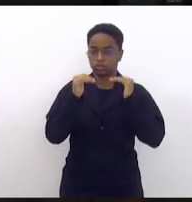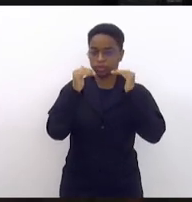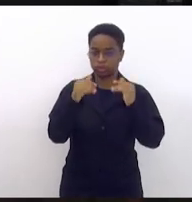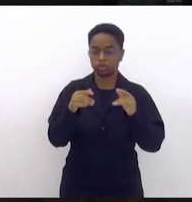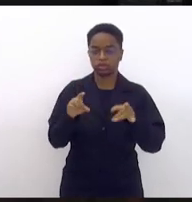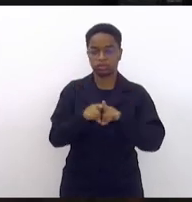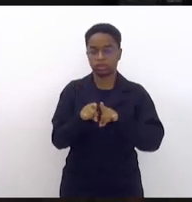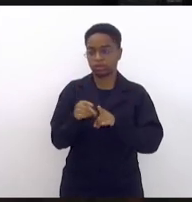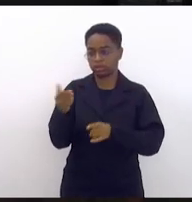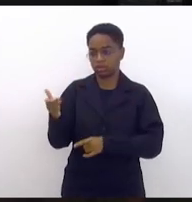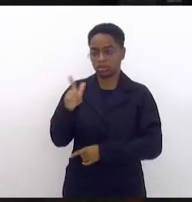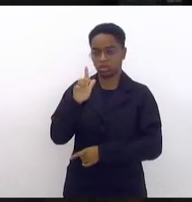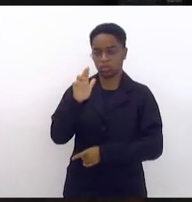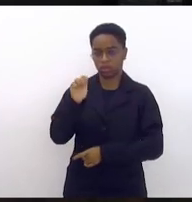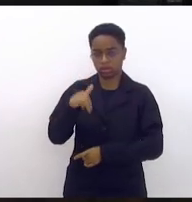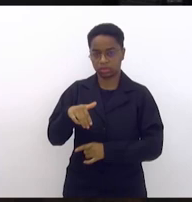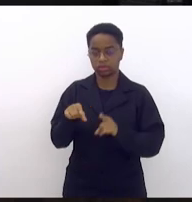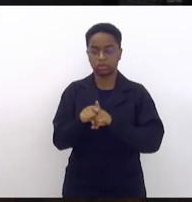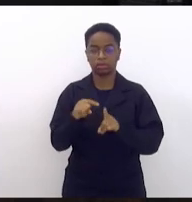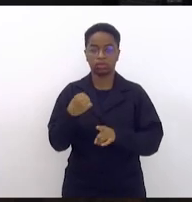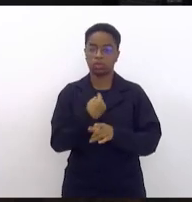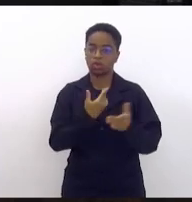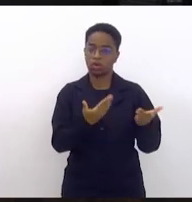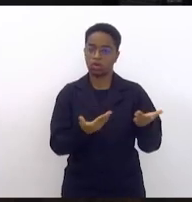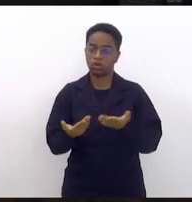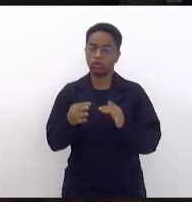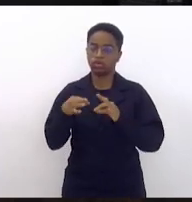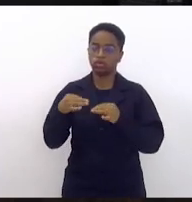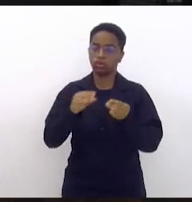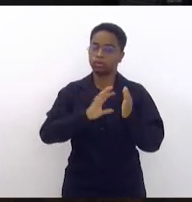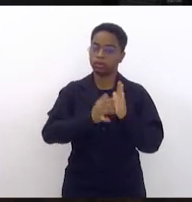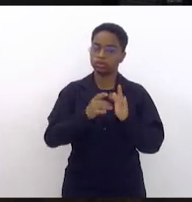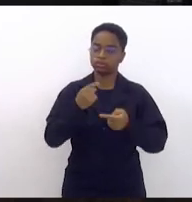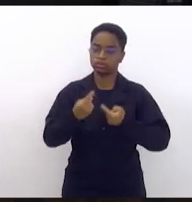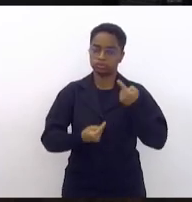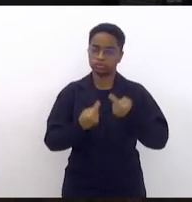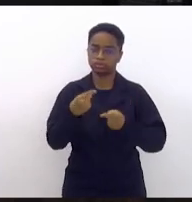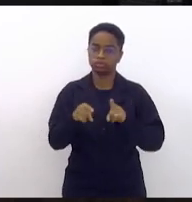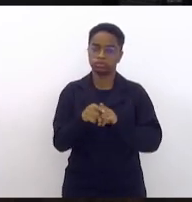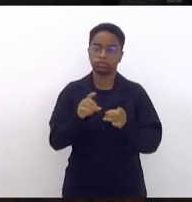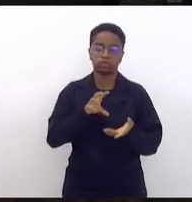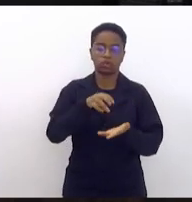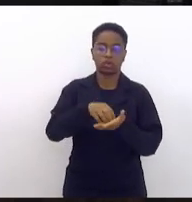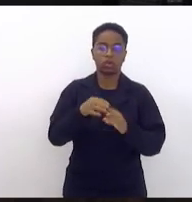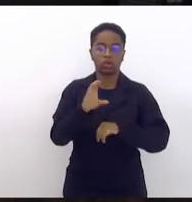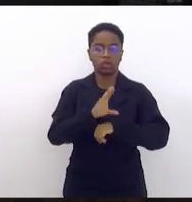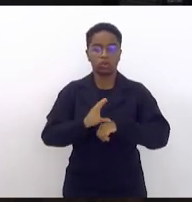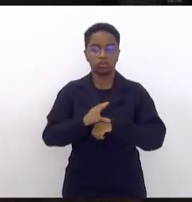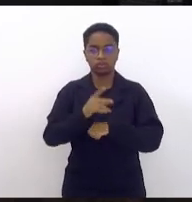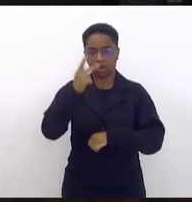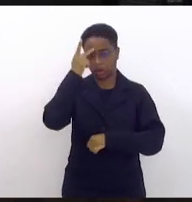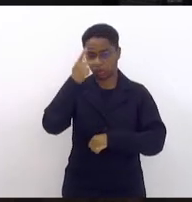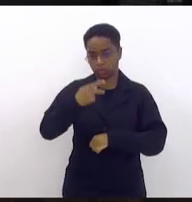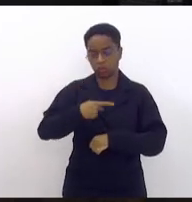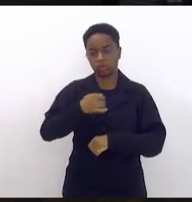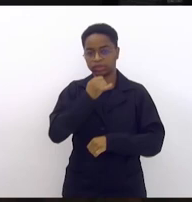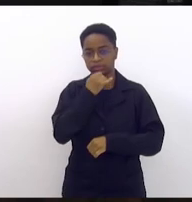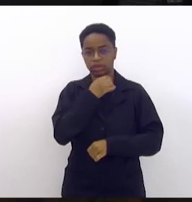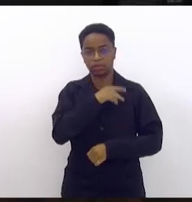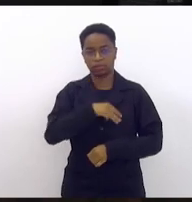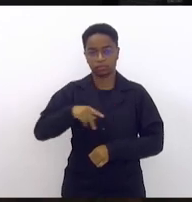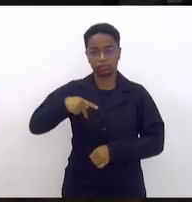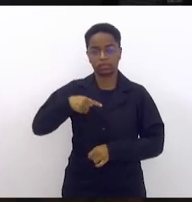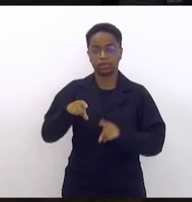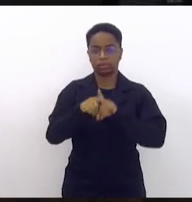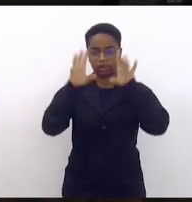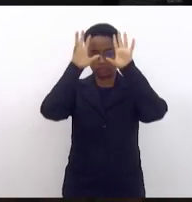Luan e nós convidamos todos os partidos políticos os órgãos constitucional autônomos com o Ministério Público Tribunal